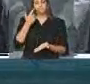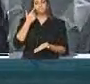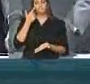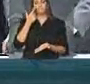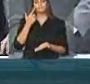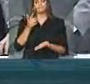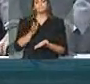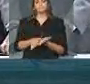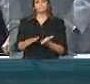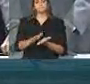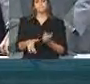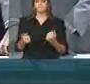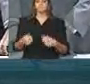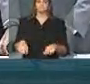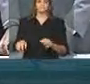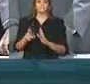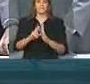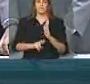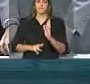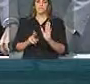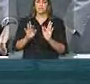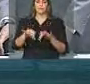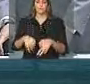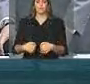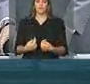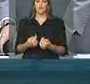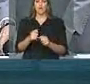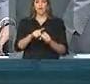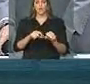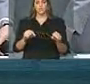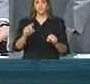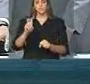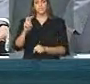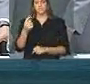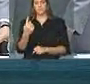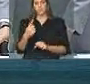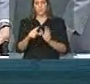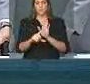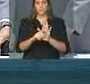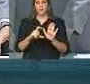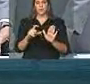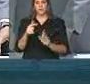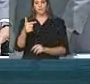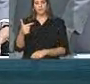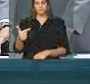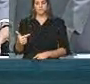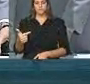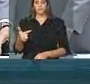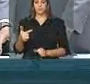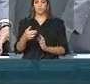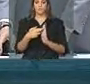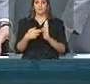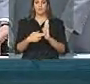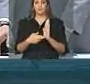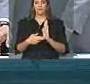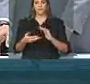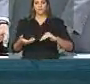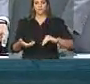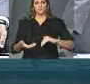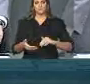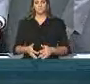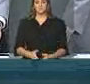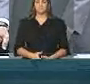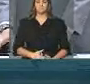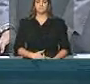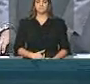dispensada a redação final nos termos do artigo 51 parágrafo 2 do regimento comum